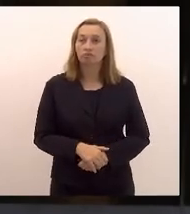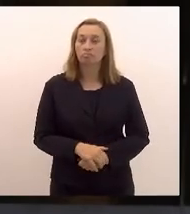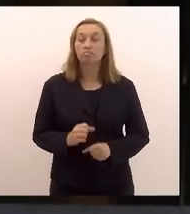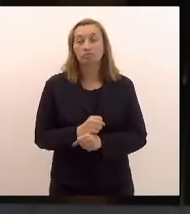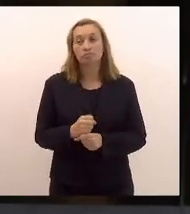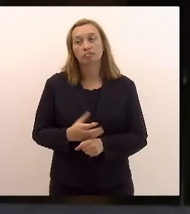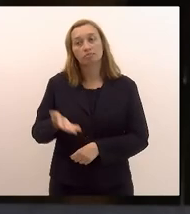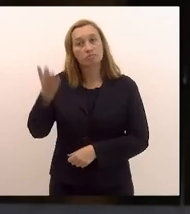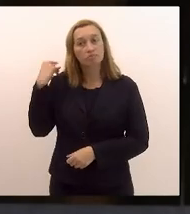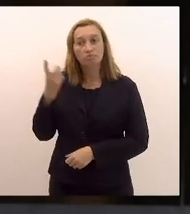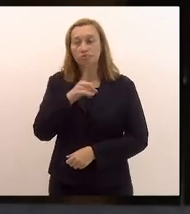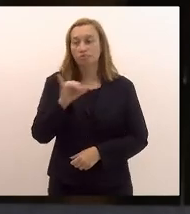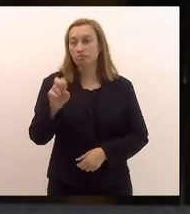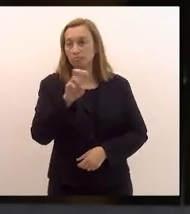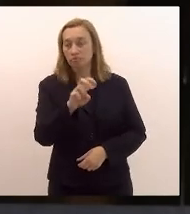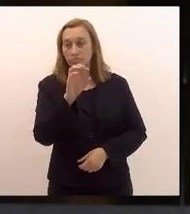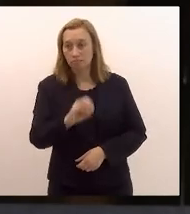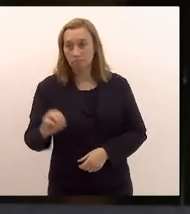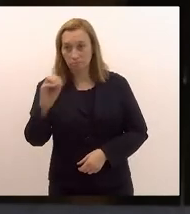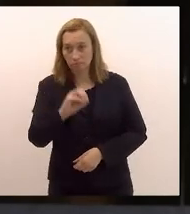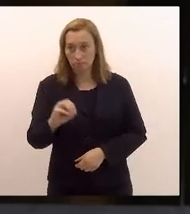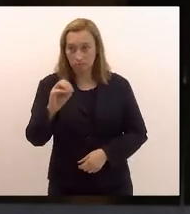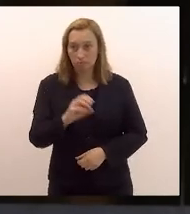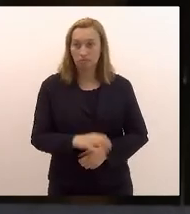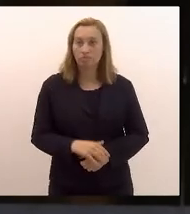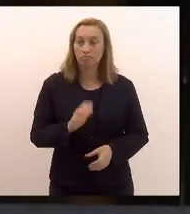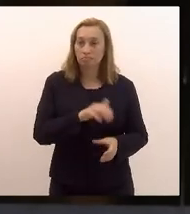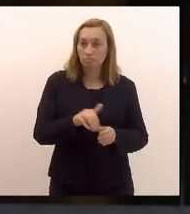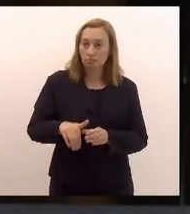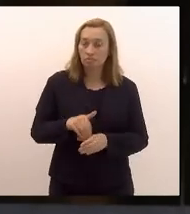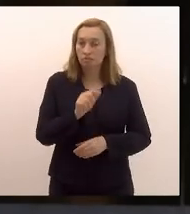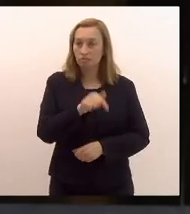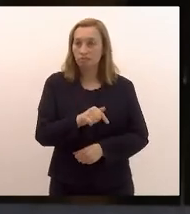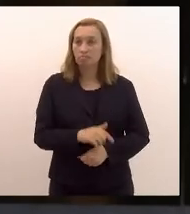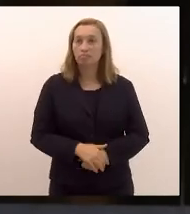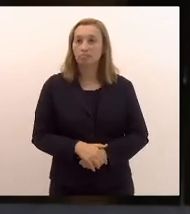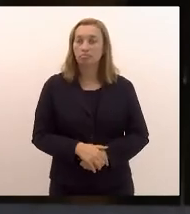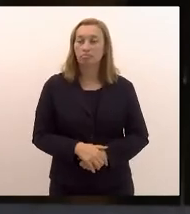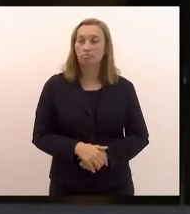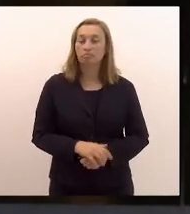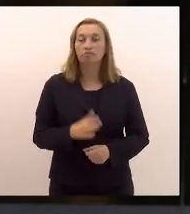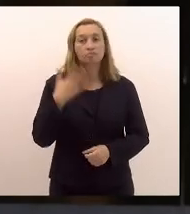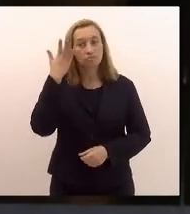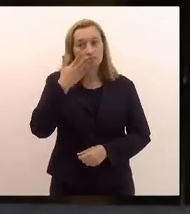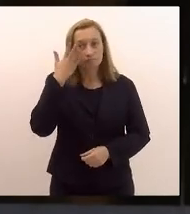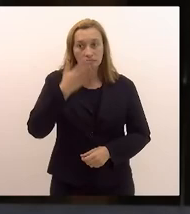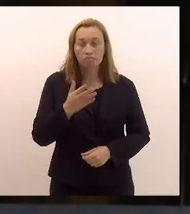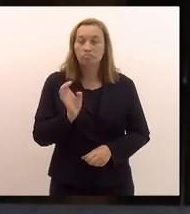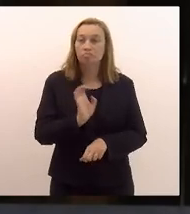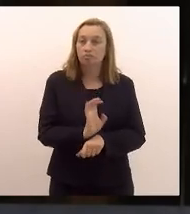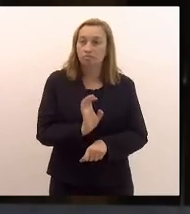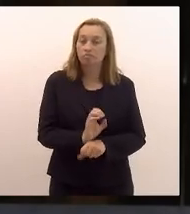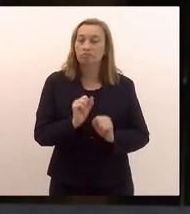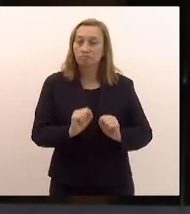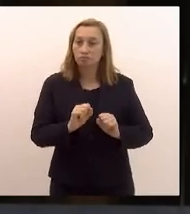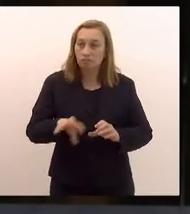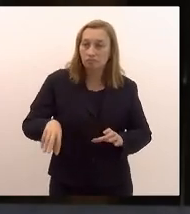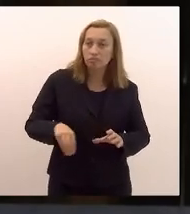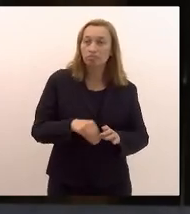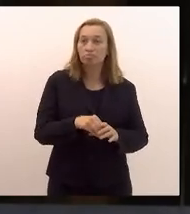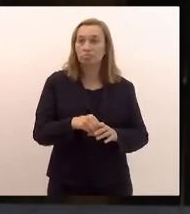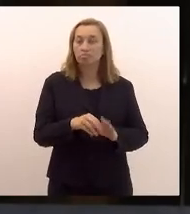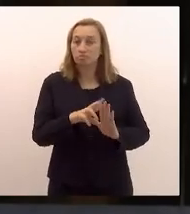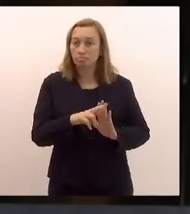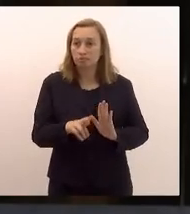passado dia cinco de Outubro e voltamos aqui aquelas mensagens para que o estado pudesse aderir ao